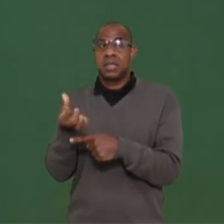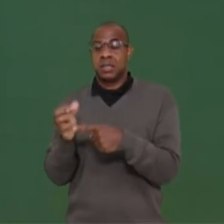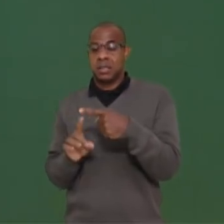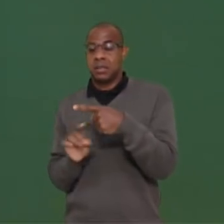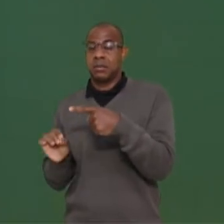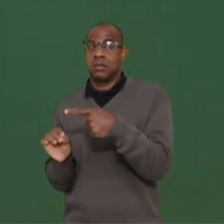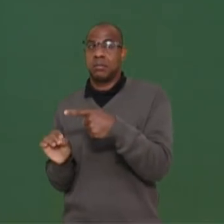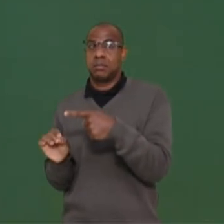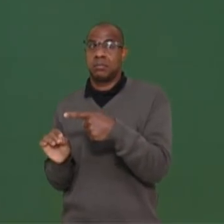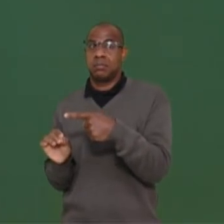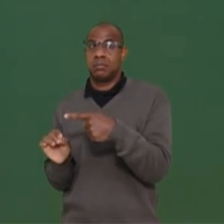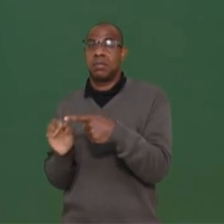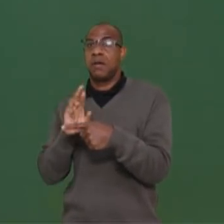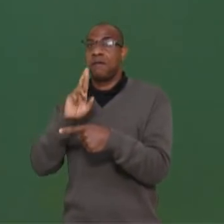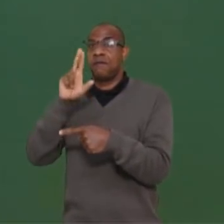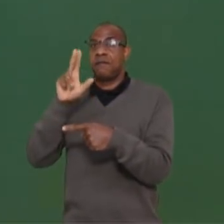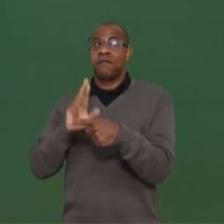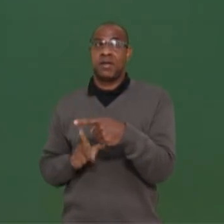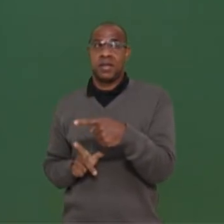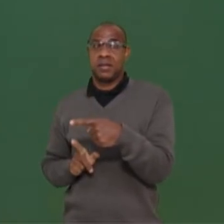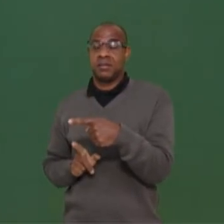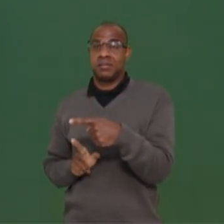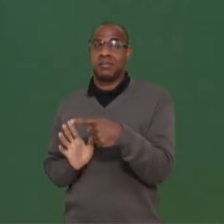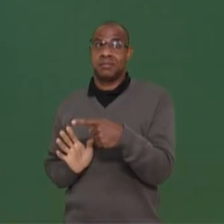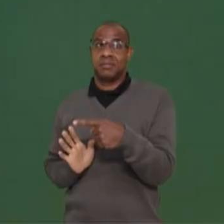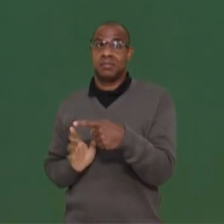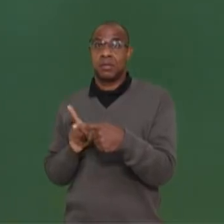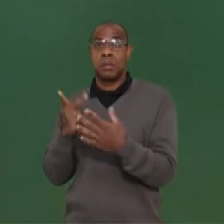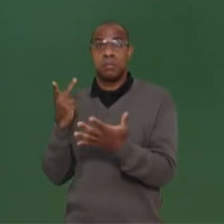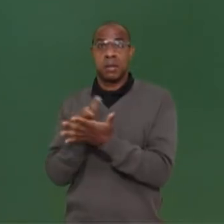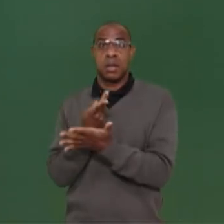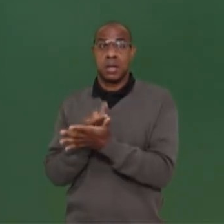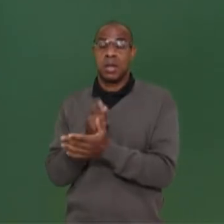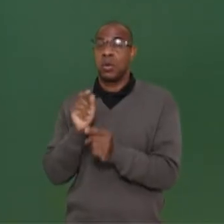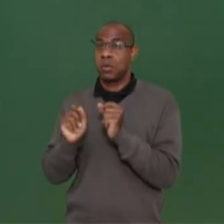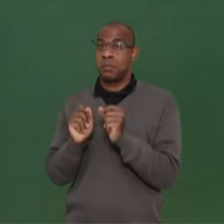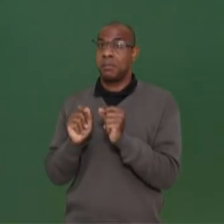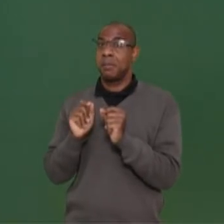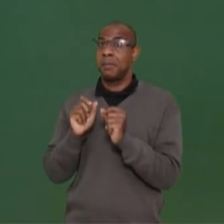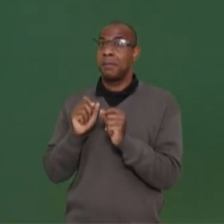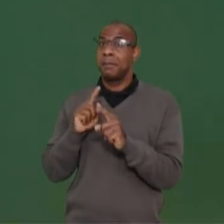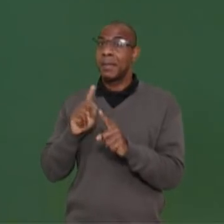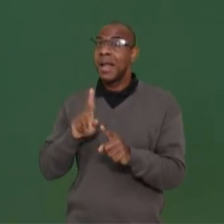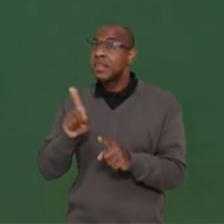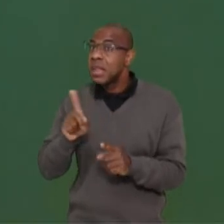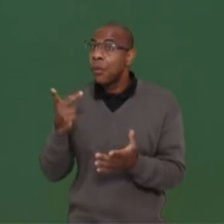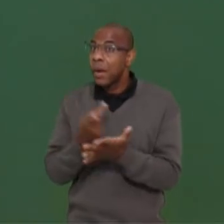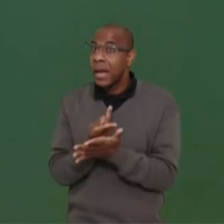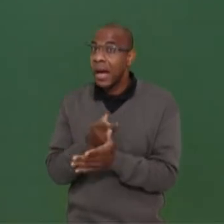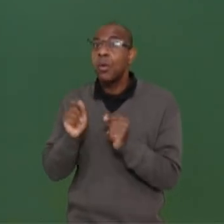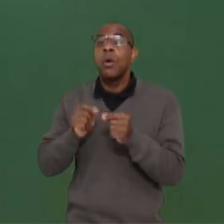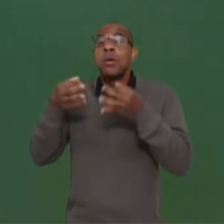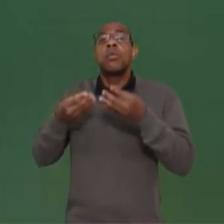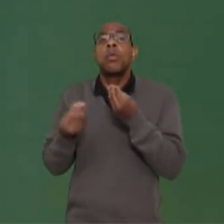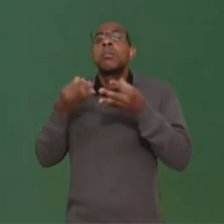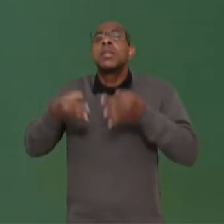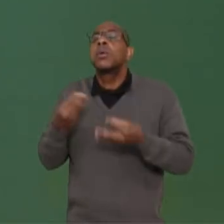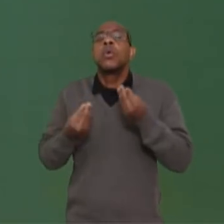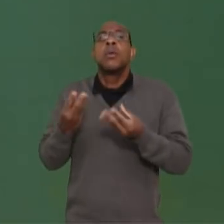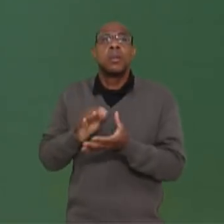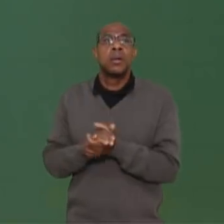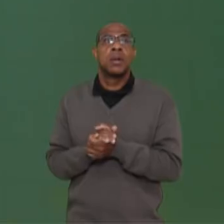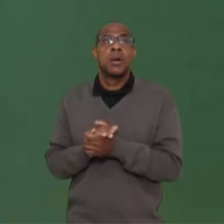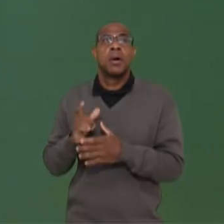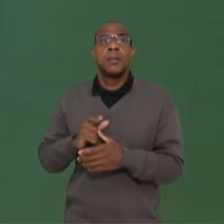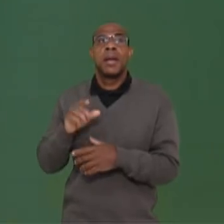são frações distintas. Tá? Então, para a gente não cometer esse erro, como é que seria a maneira correta de fazer? Pega